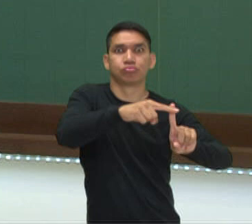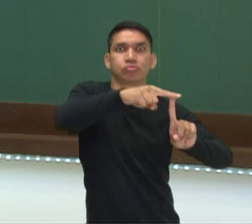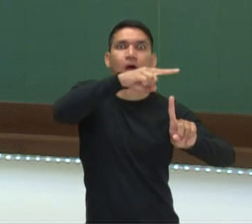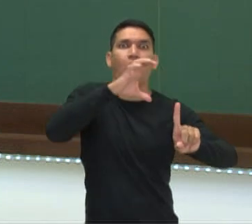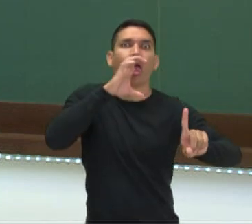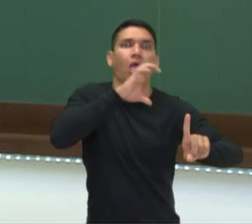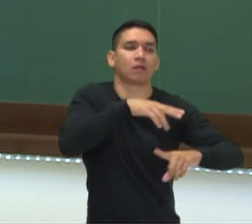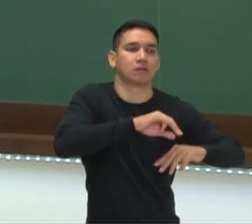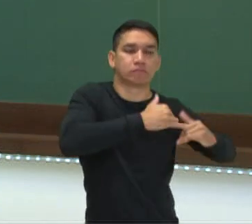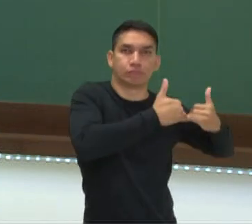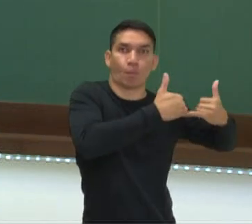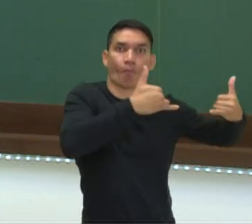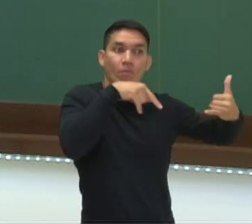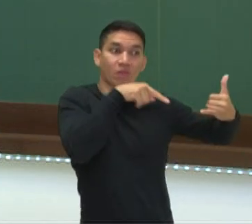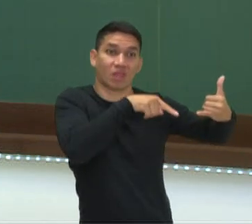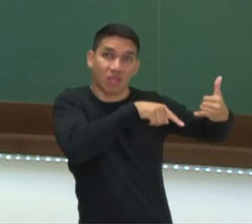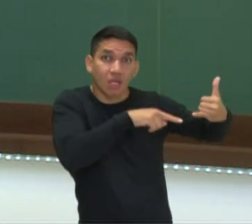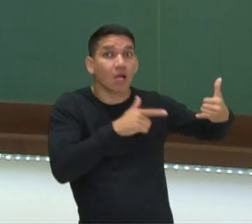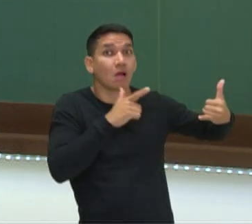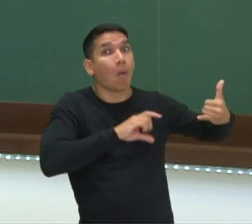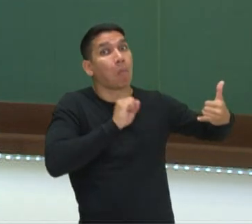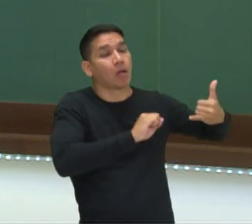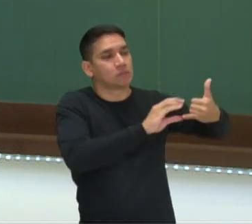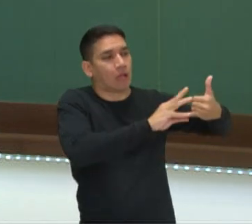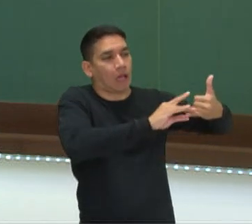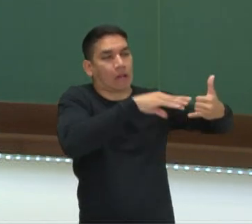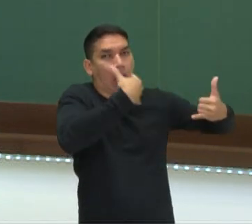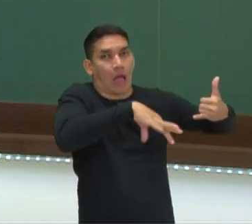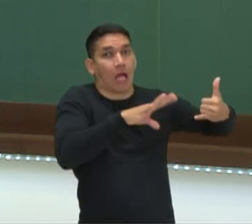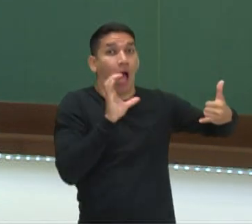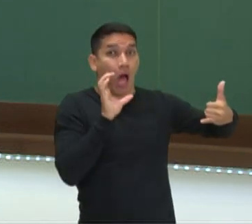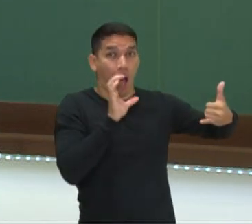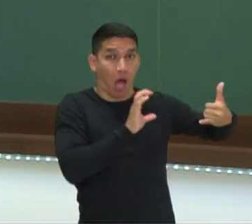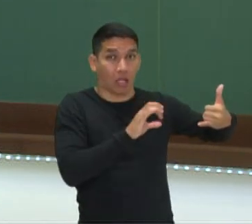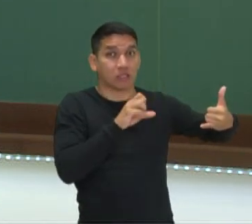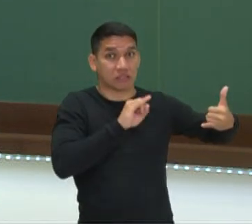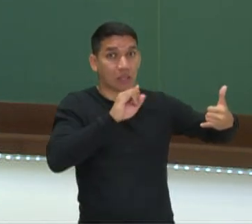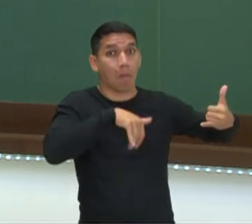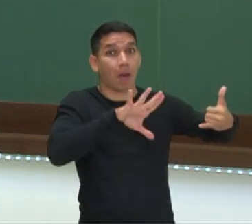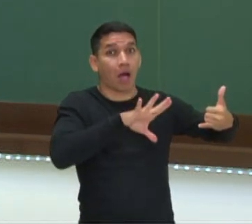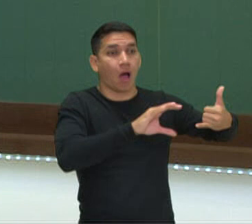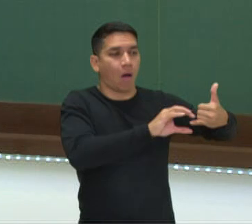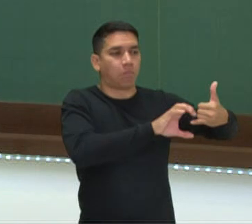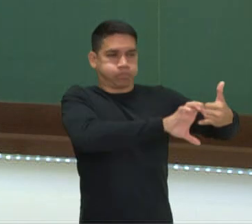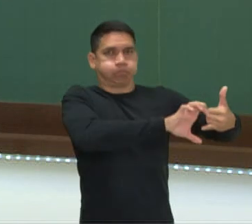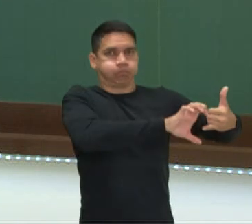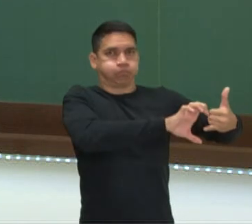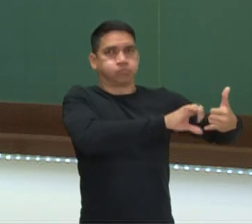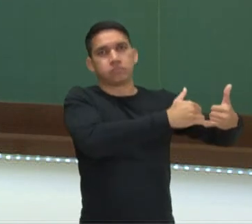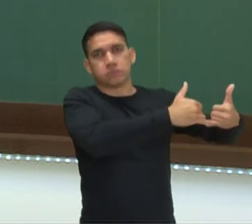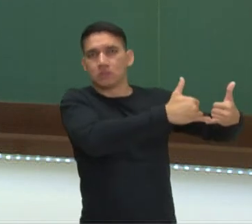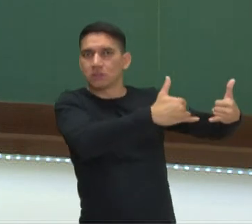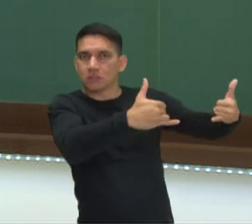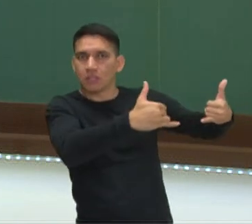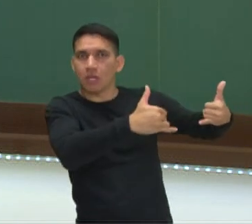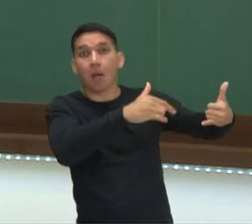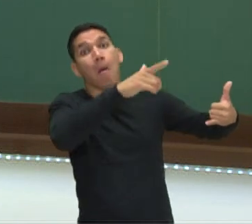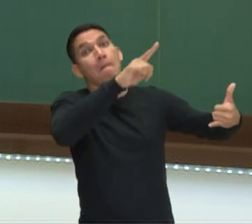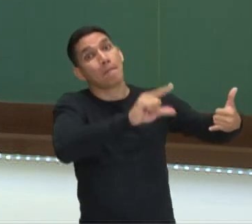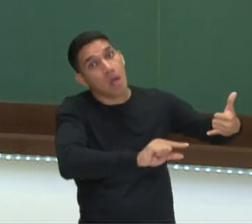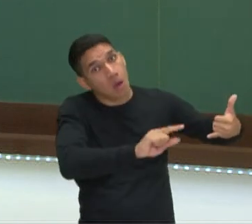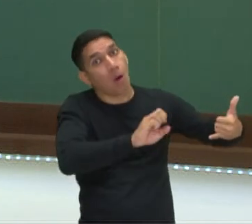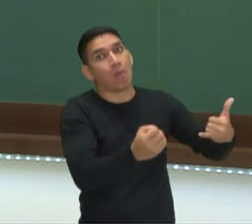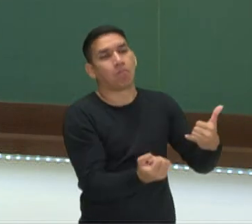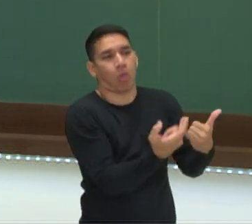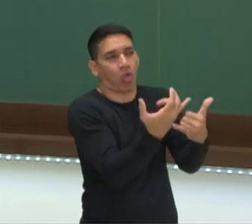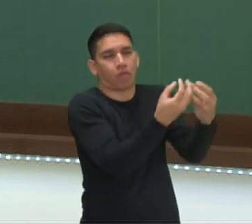que o fio elétrico acaba aquecendo. E quanto mais grosso ele for, mais espesso, menor a chance dele pegar